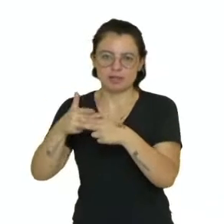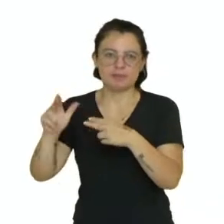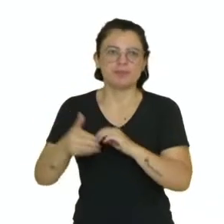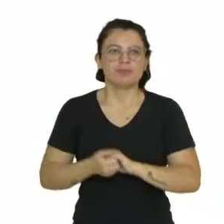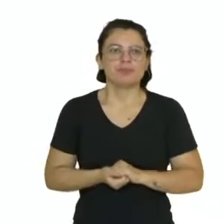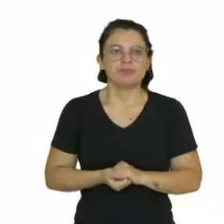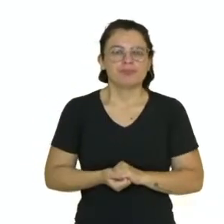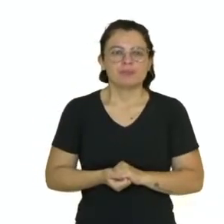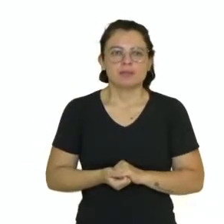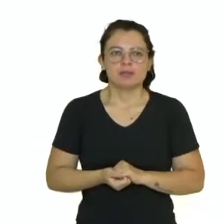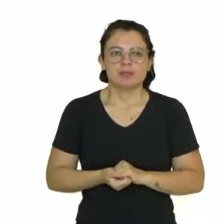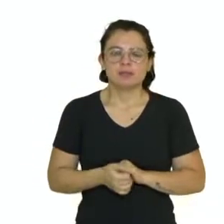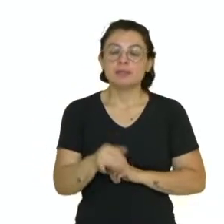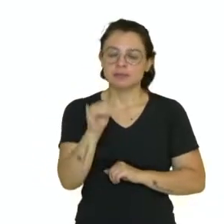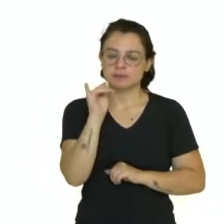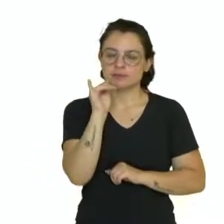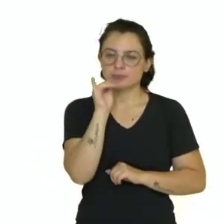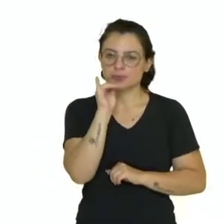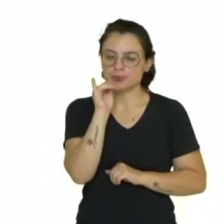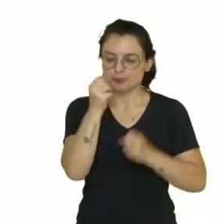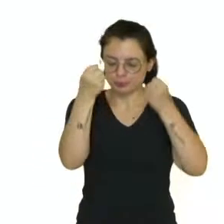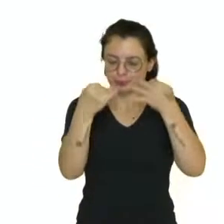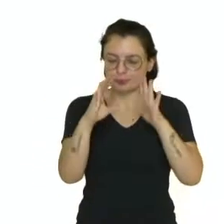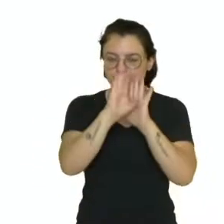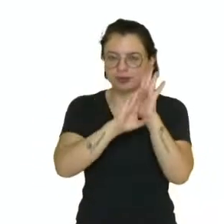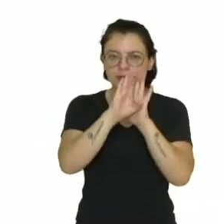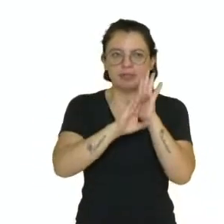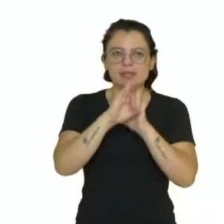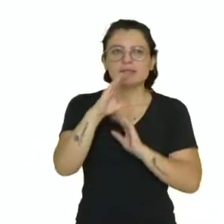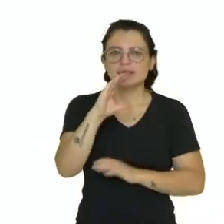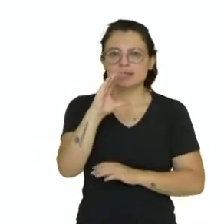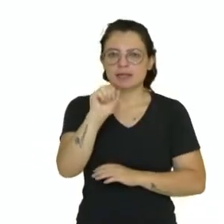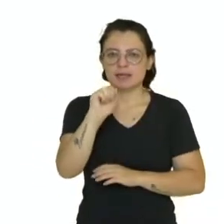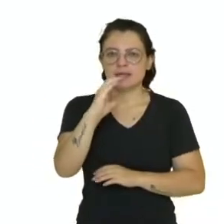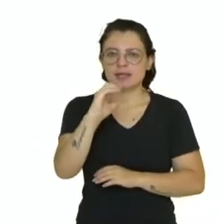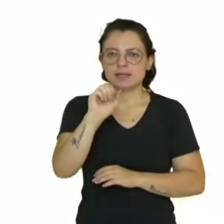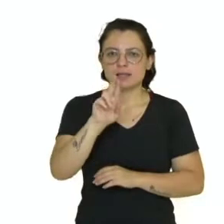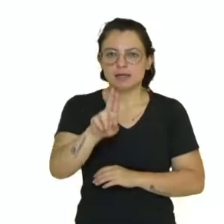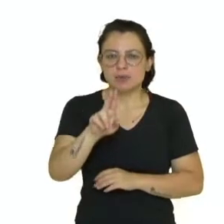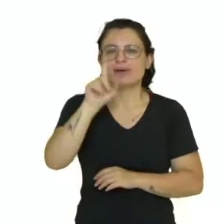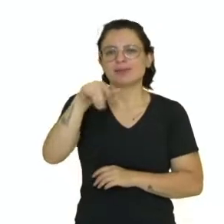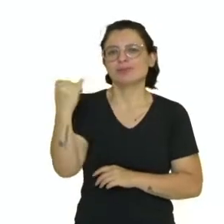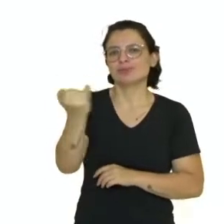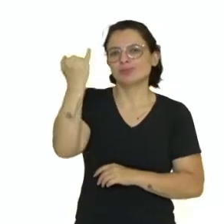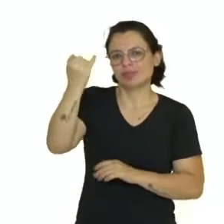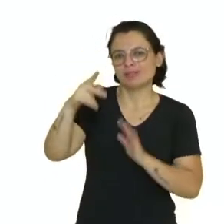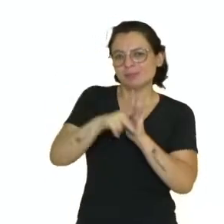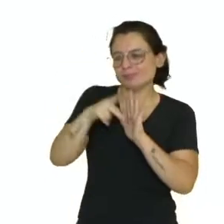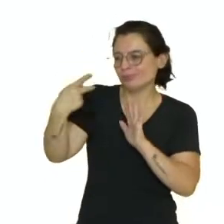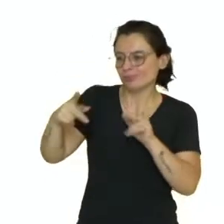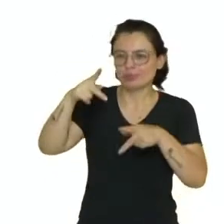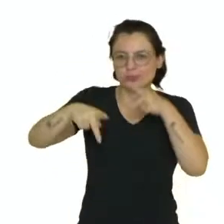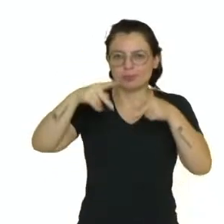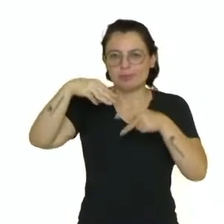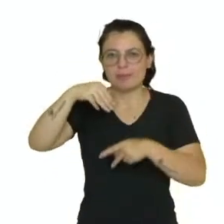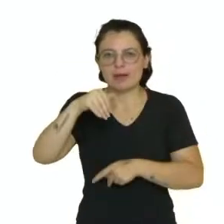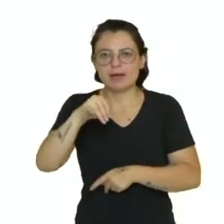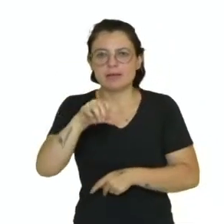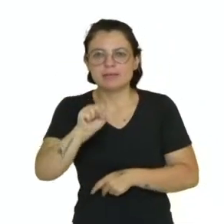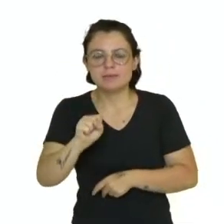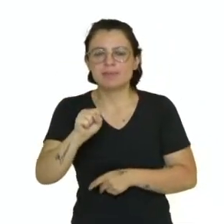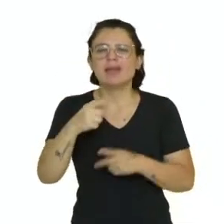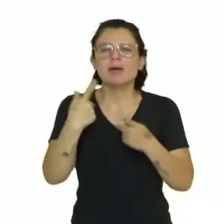olha só, o cacau era muito importante para os povos maia. Suas sementes eram oferecidas